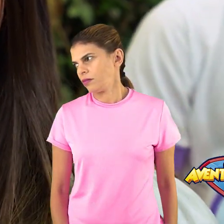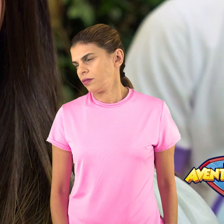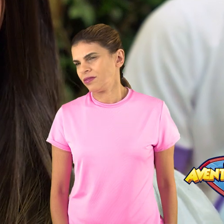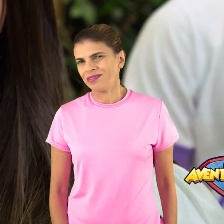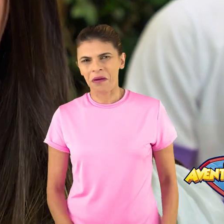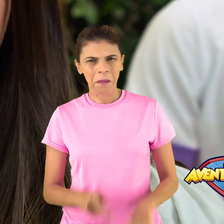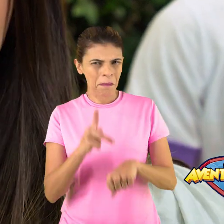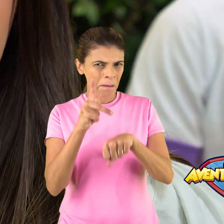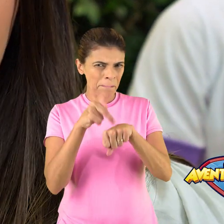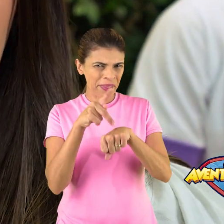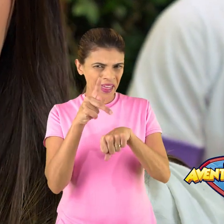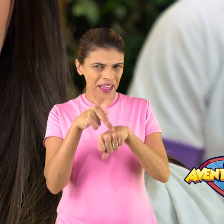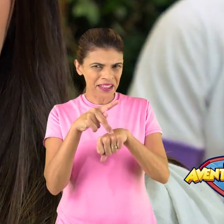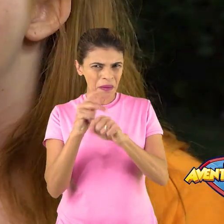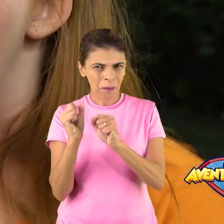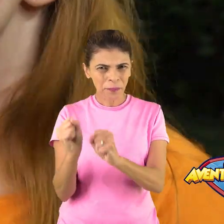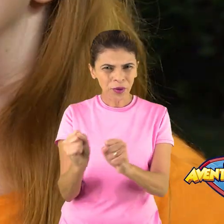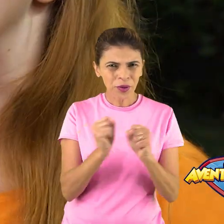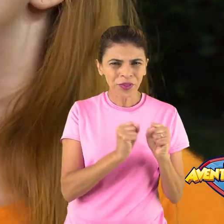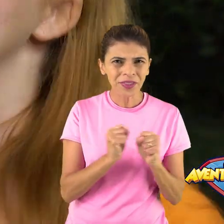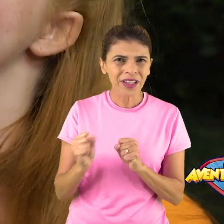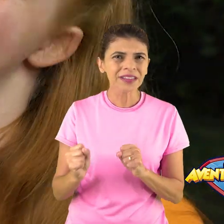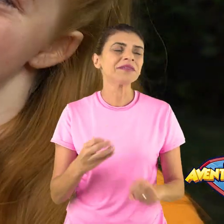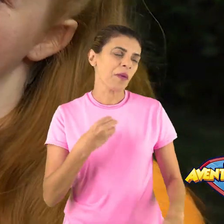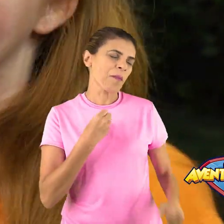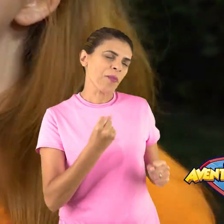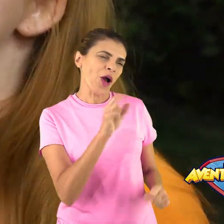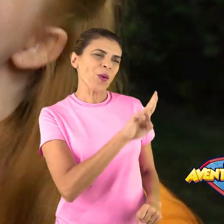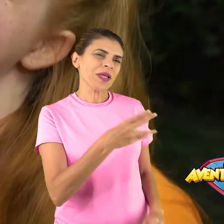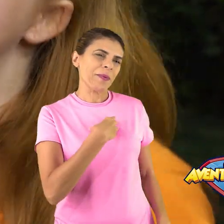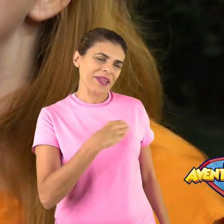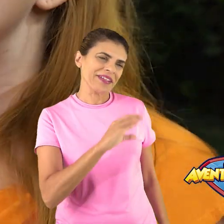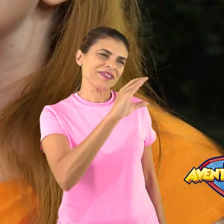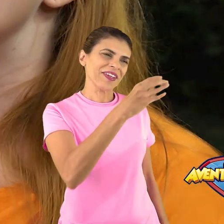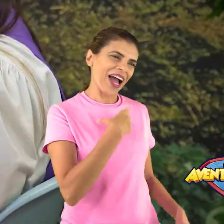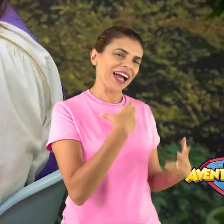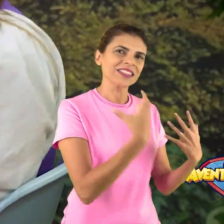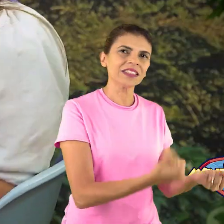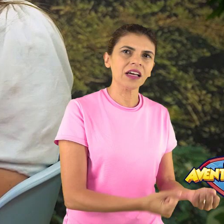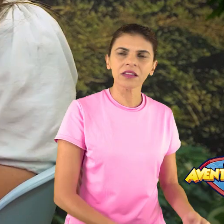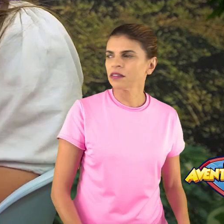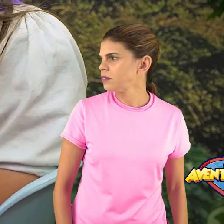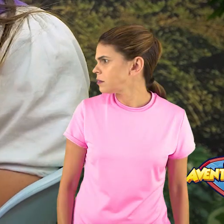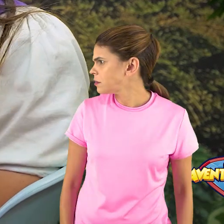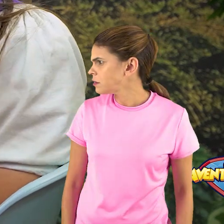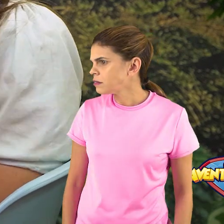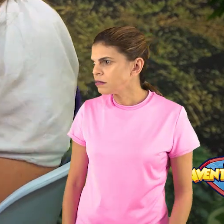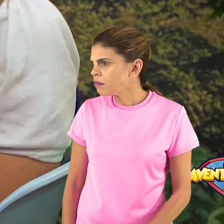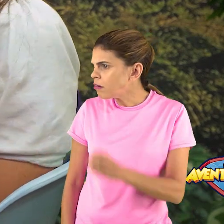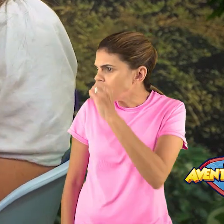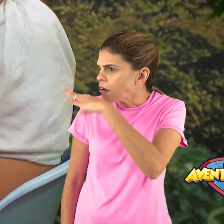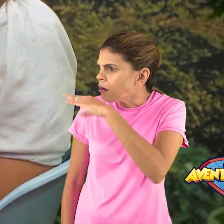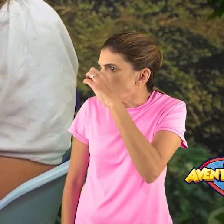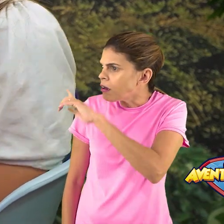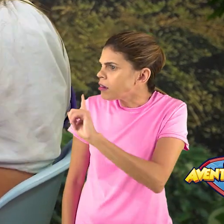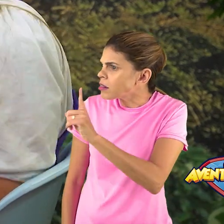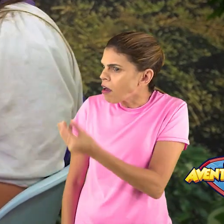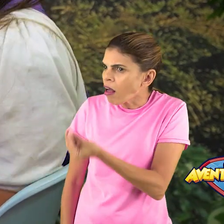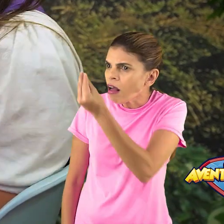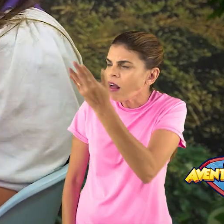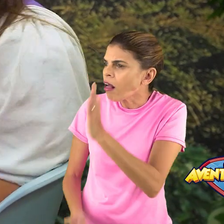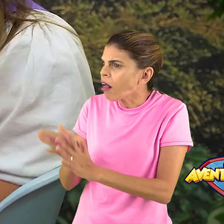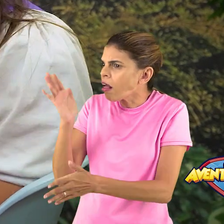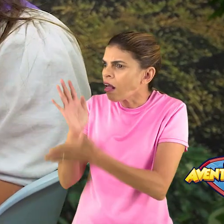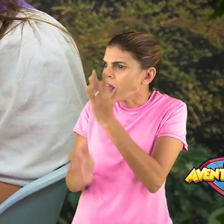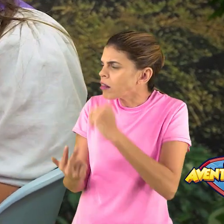Uma pedra do poder? A minha! Pode usar a minha! Eu aceito! Manu, você não pode entregar a sua